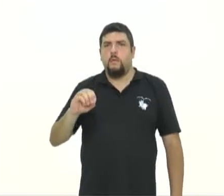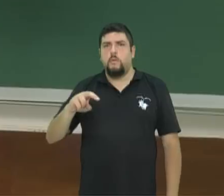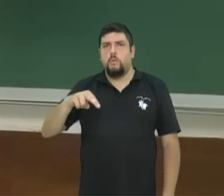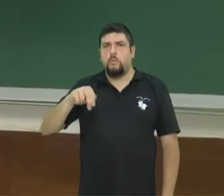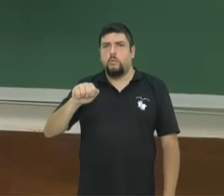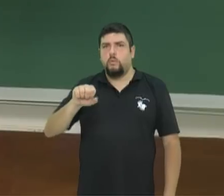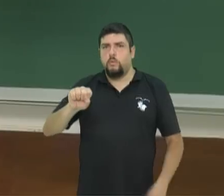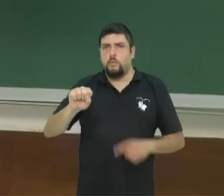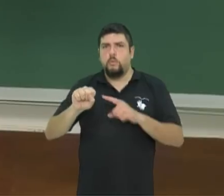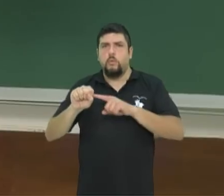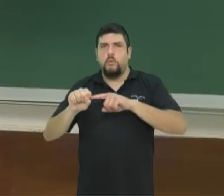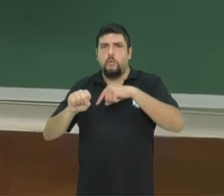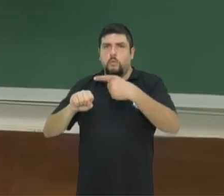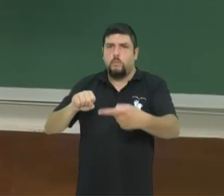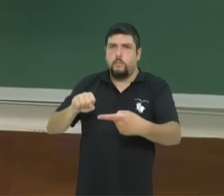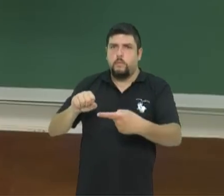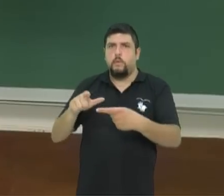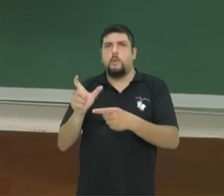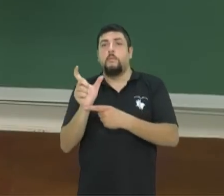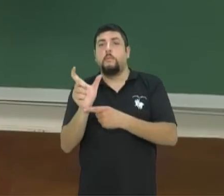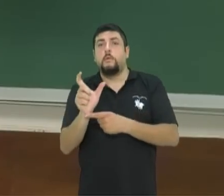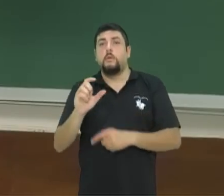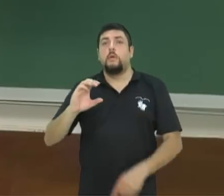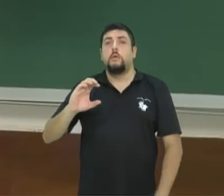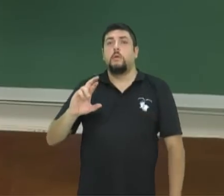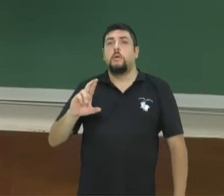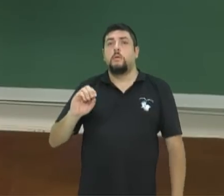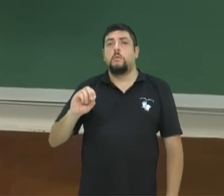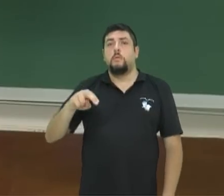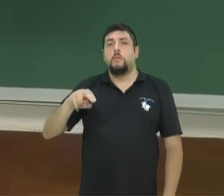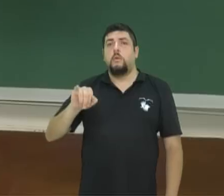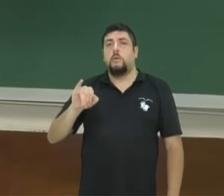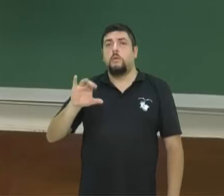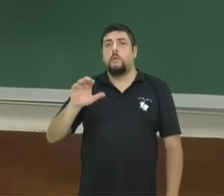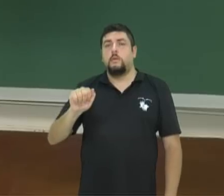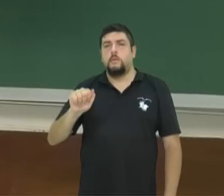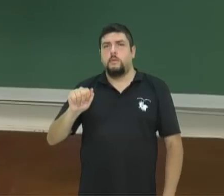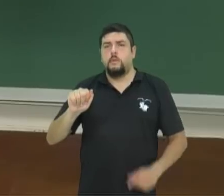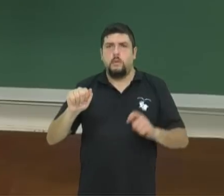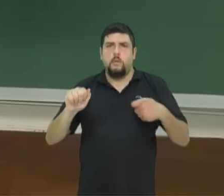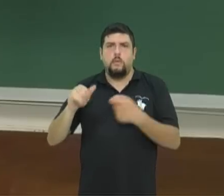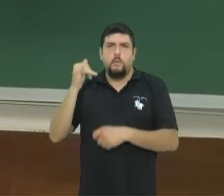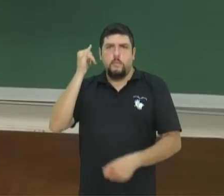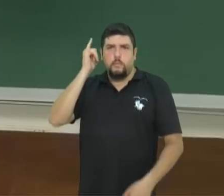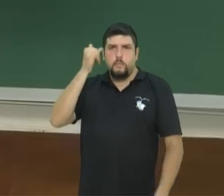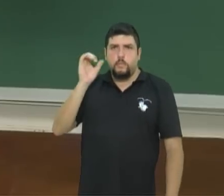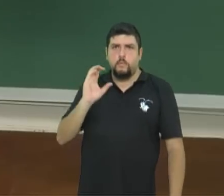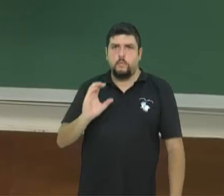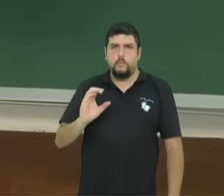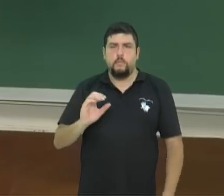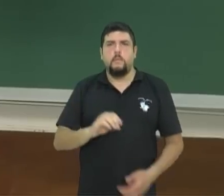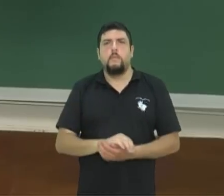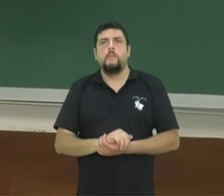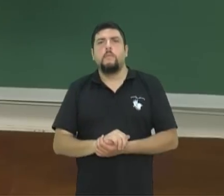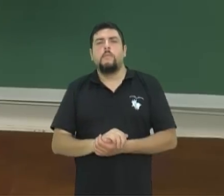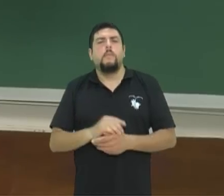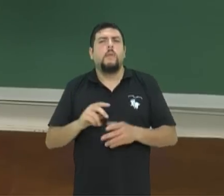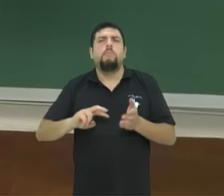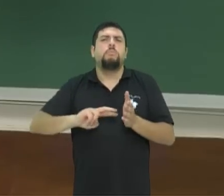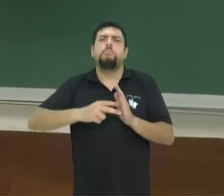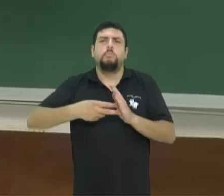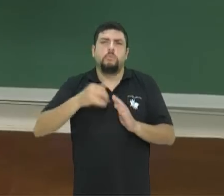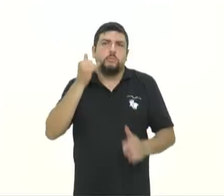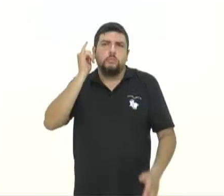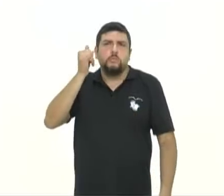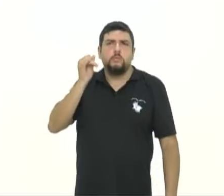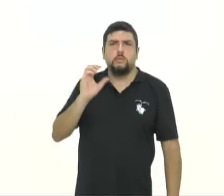a gente já estudou enquanto gênero discursivo literário na nossa literatura, nós temos várias crônicas, né? O que significa isso, né?